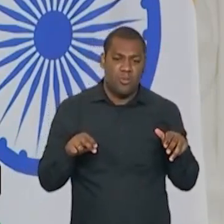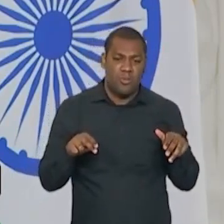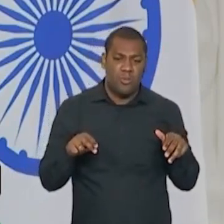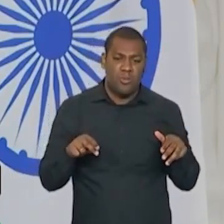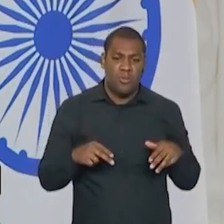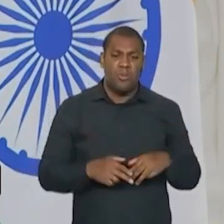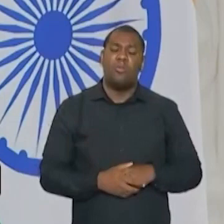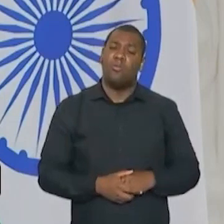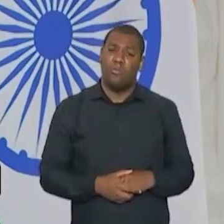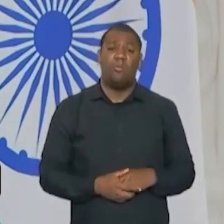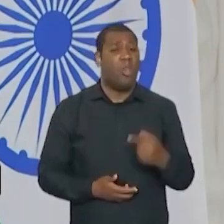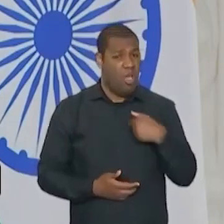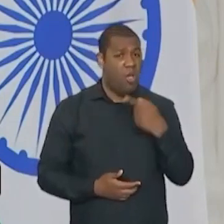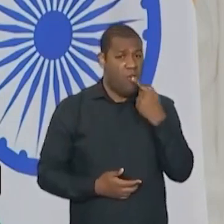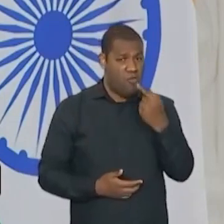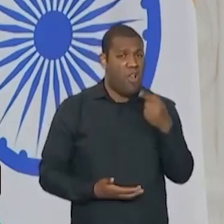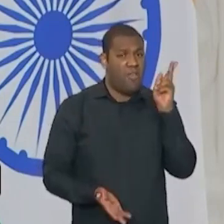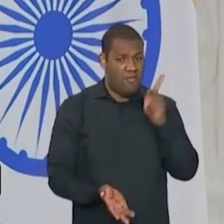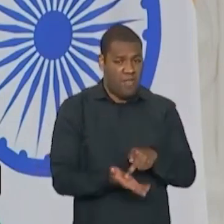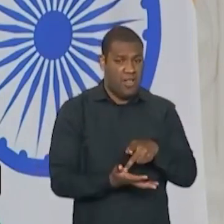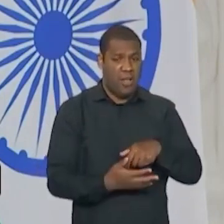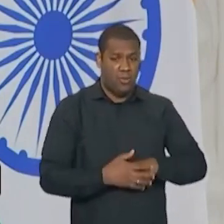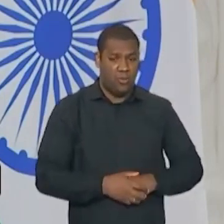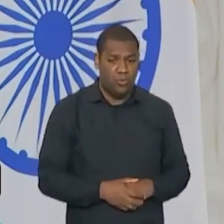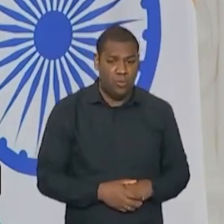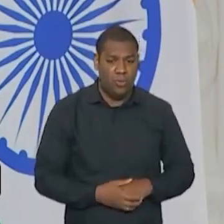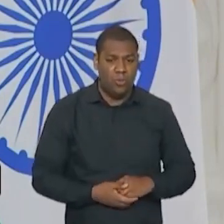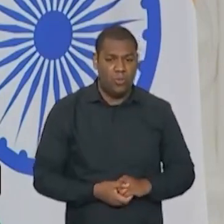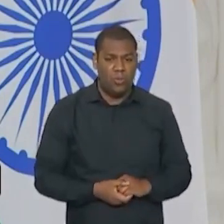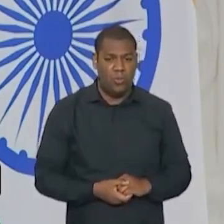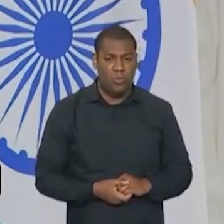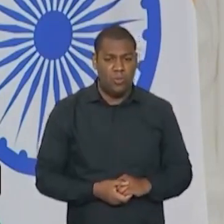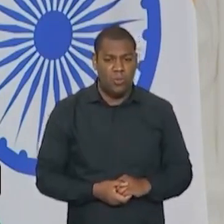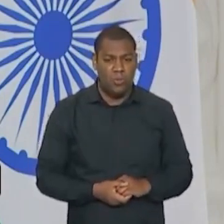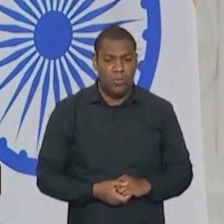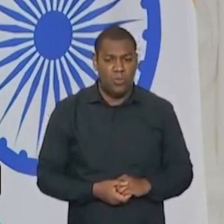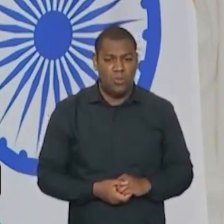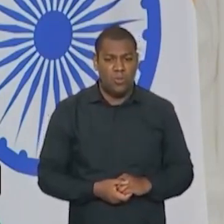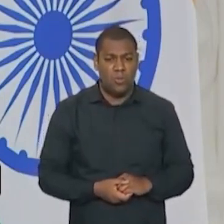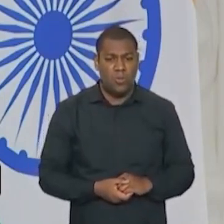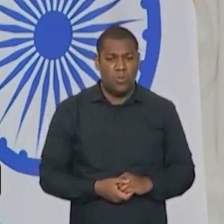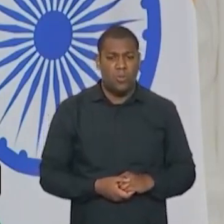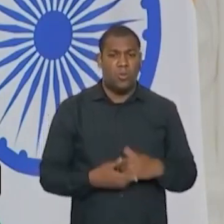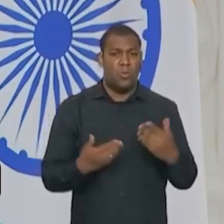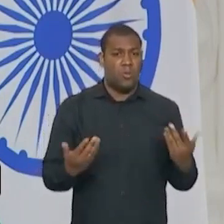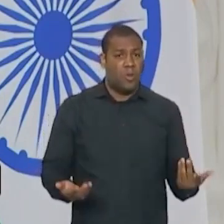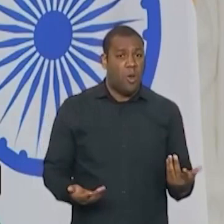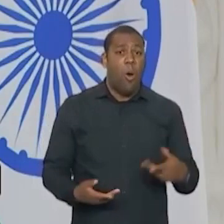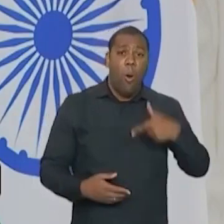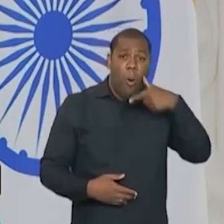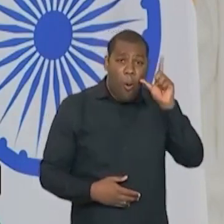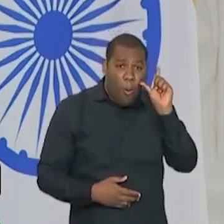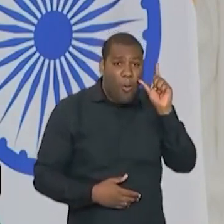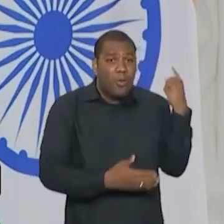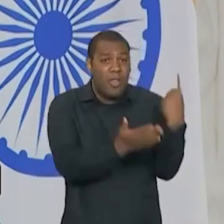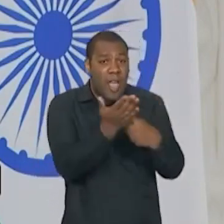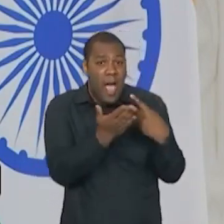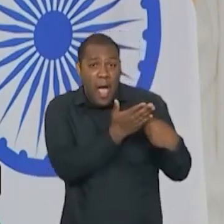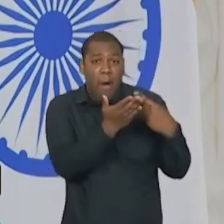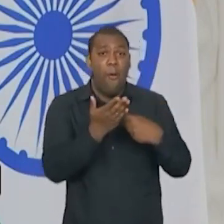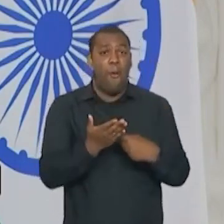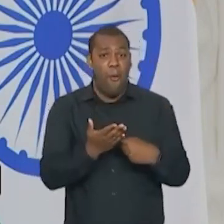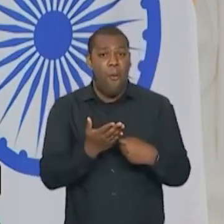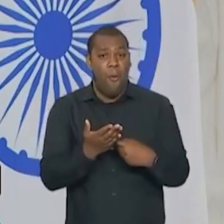Eu, sinceramente, achei que a gente não quer fazer o acordo que fizemos ontem, a iniciativa